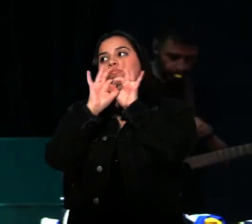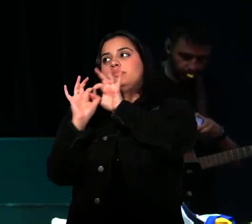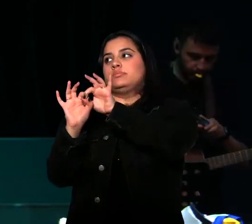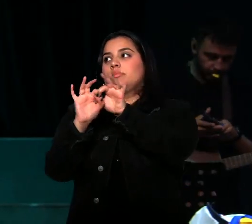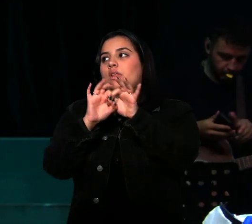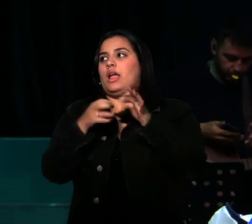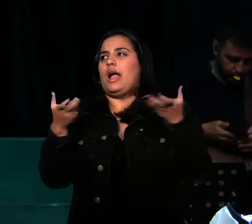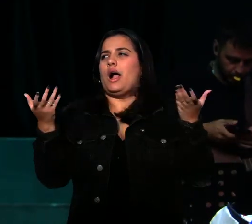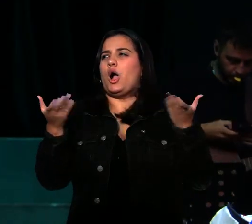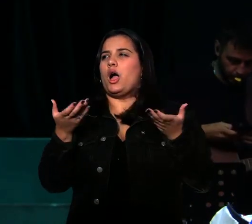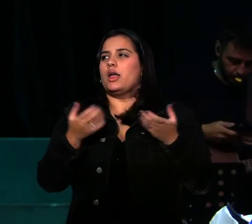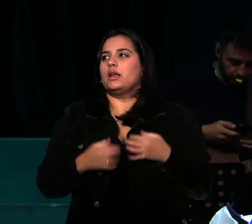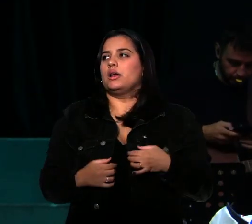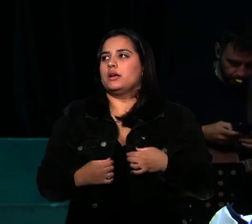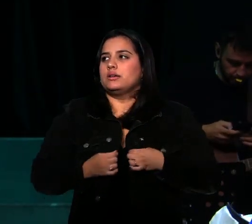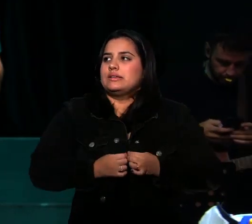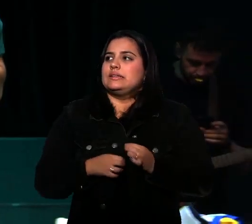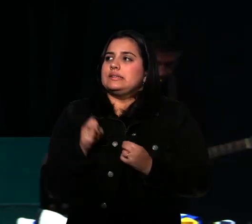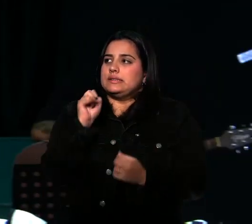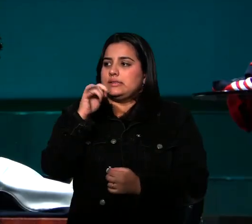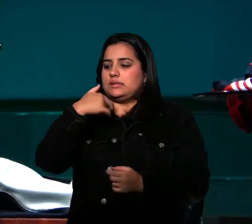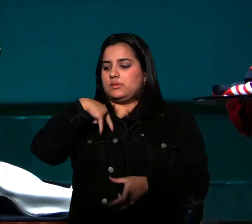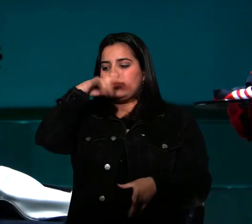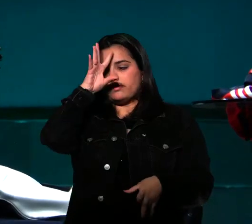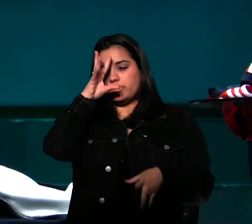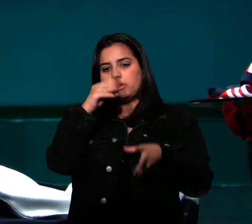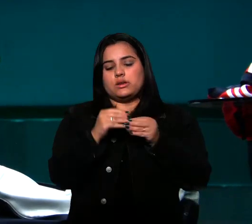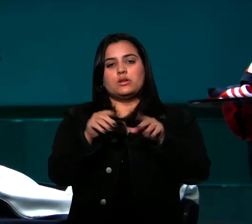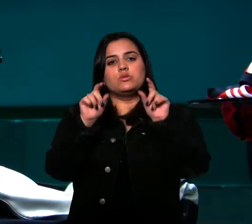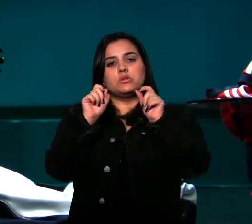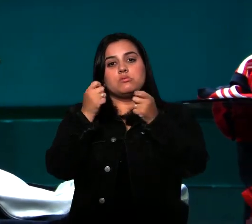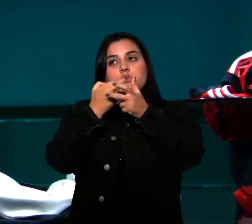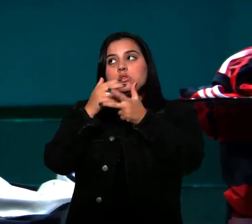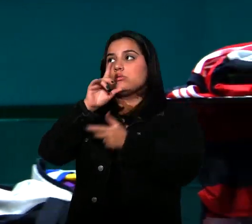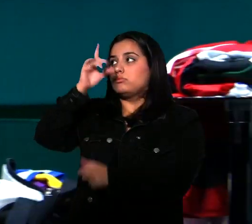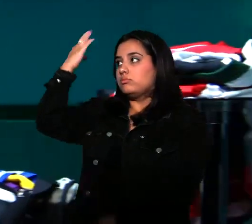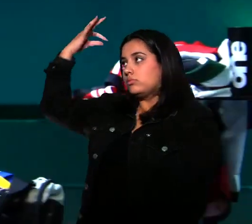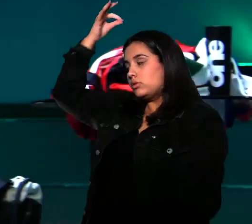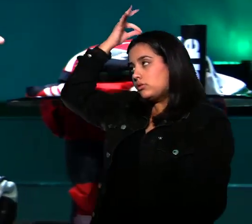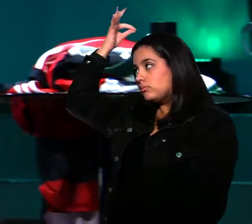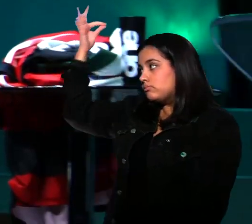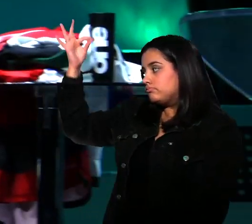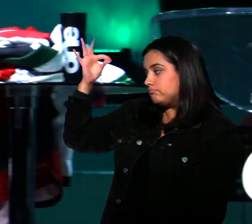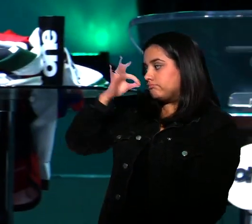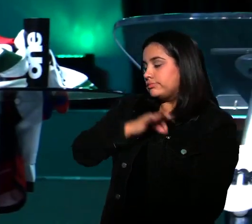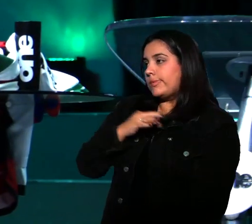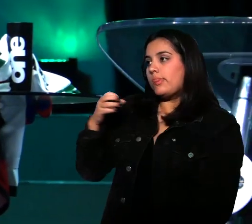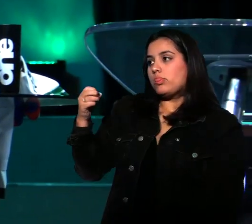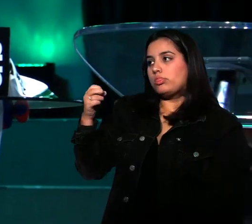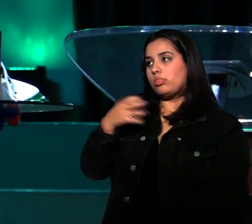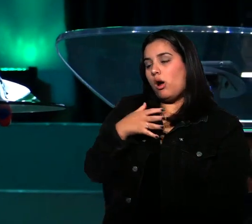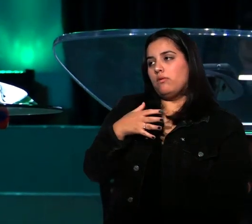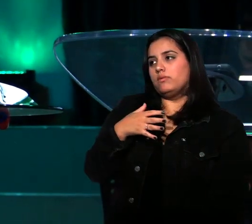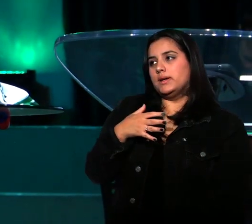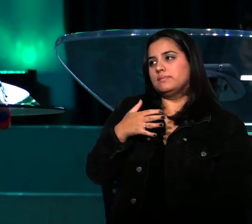Agora, quando a gente entende algo novo do Espírito, que não importa mais a cor, o